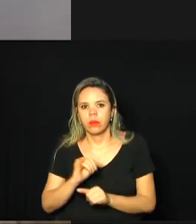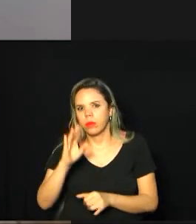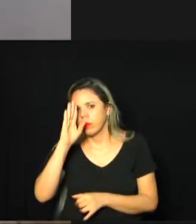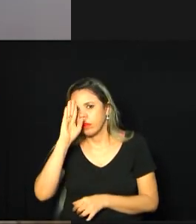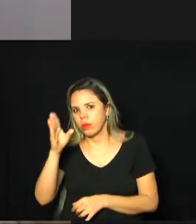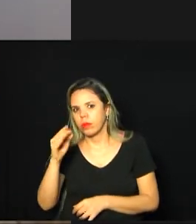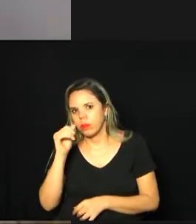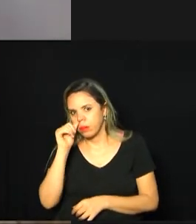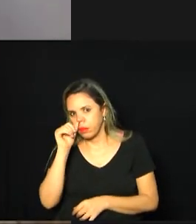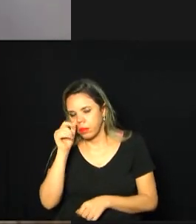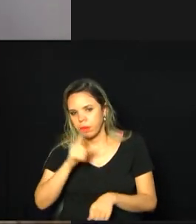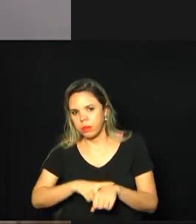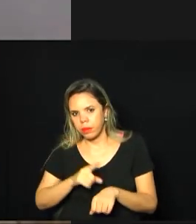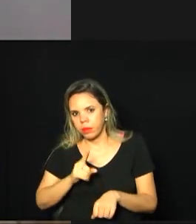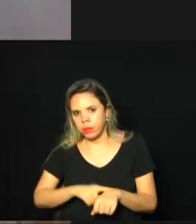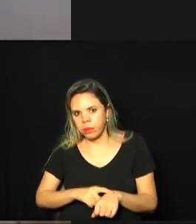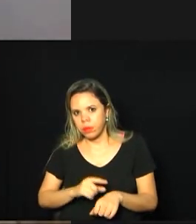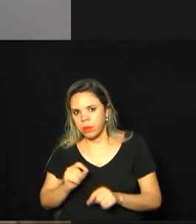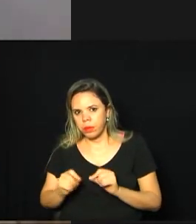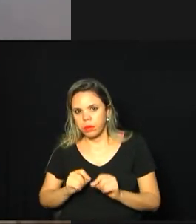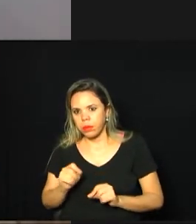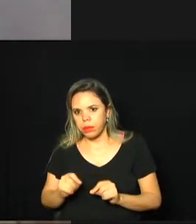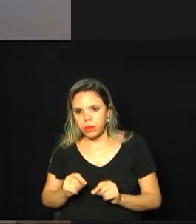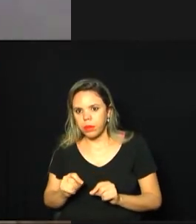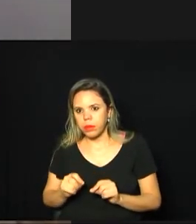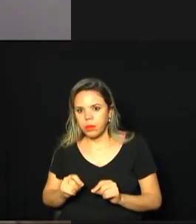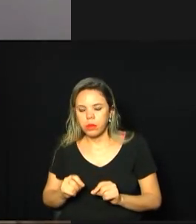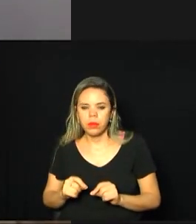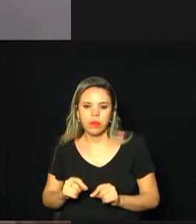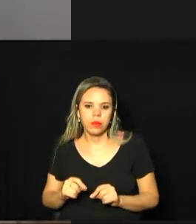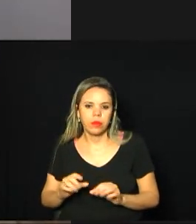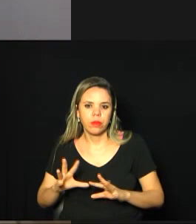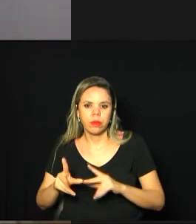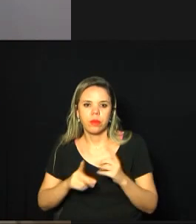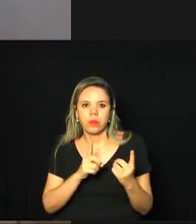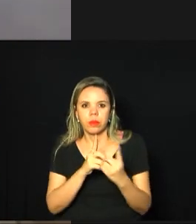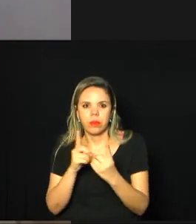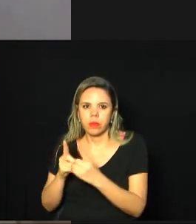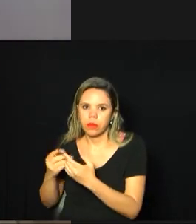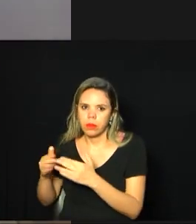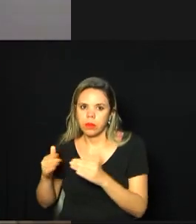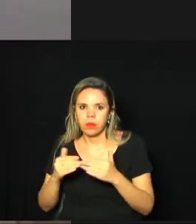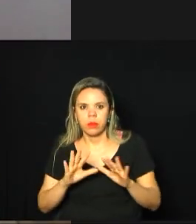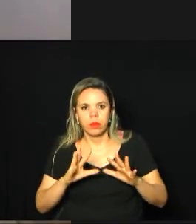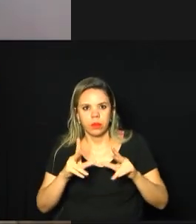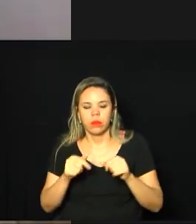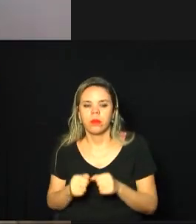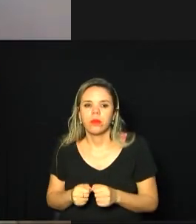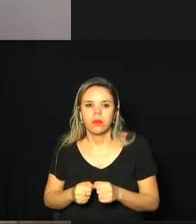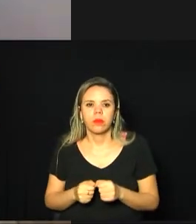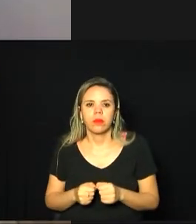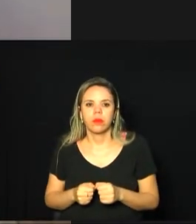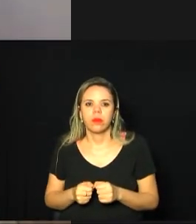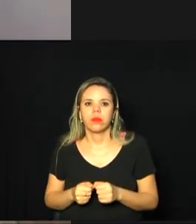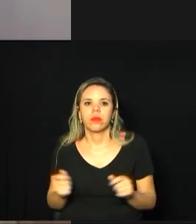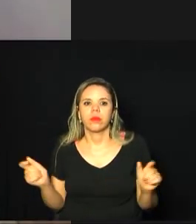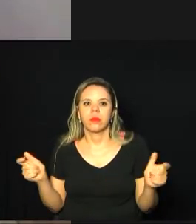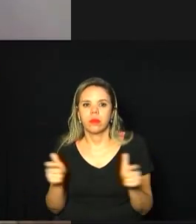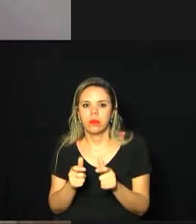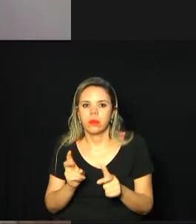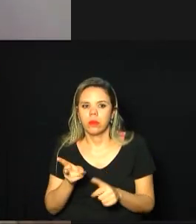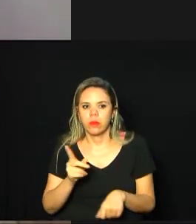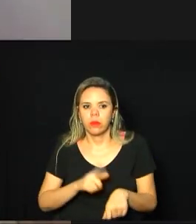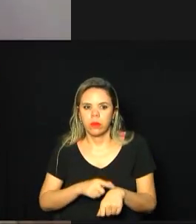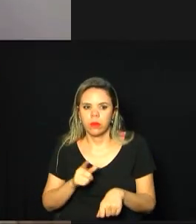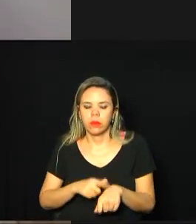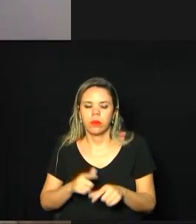principalmente num momento em que praticamente todos os serviços estão abertos, a baixa permanência em ambientes